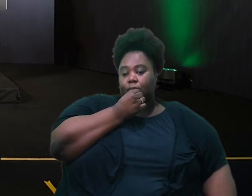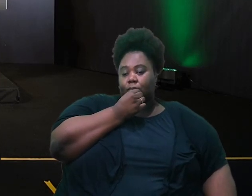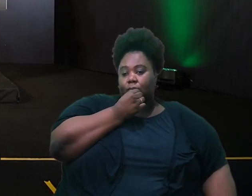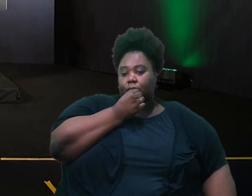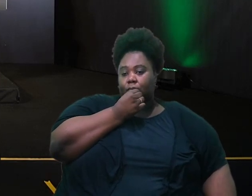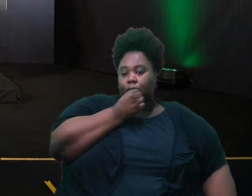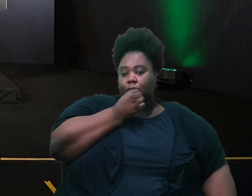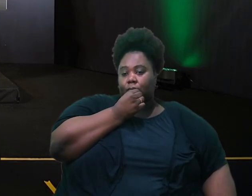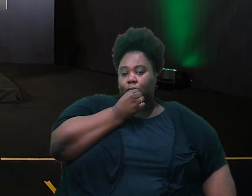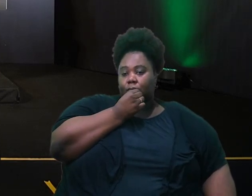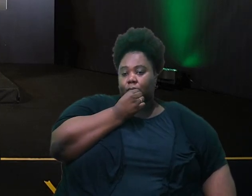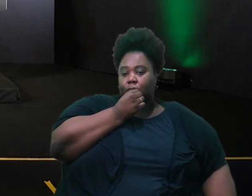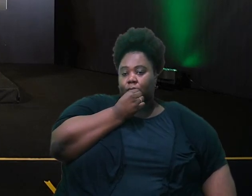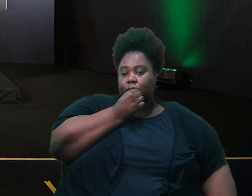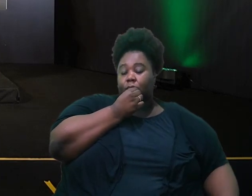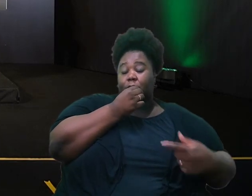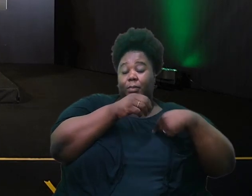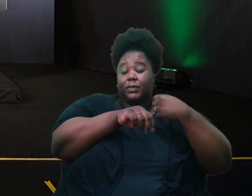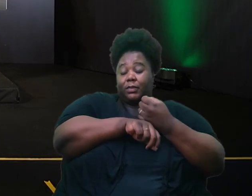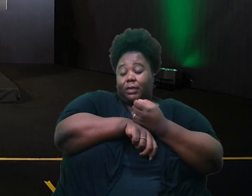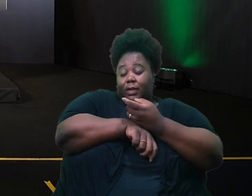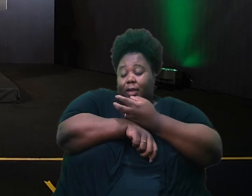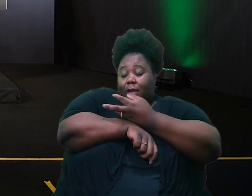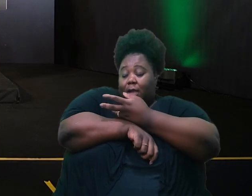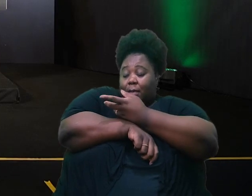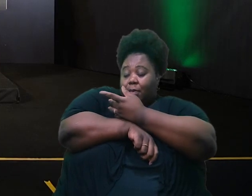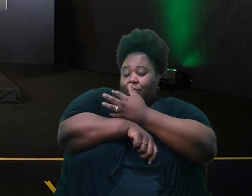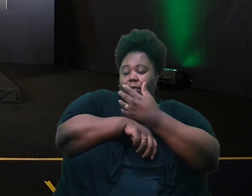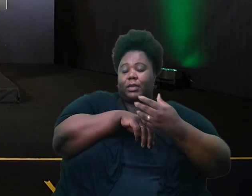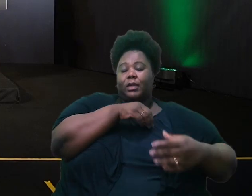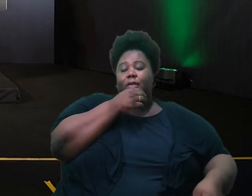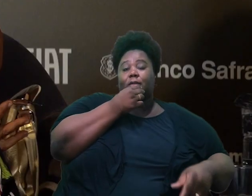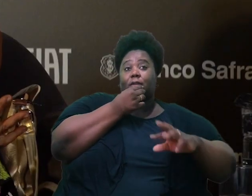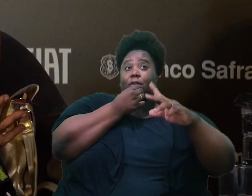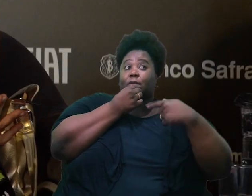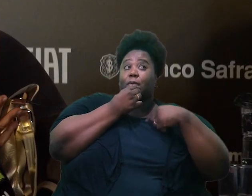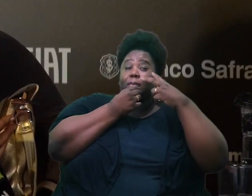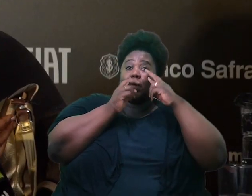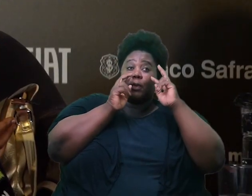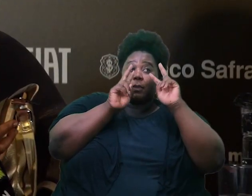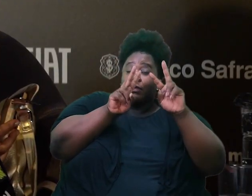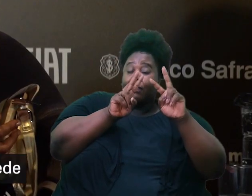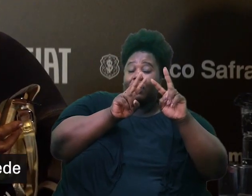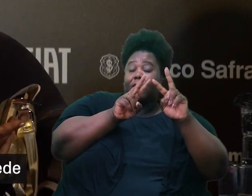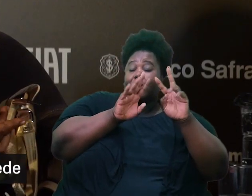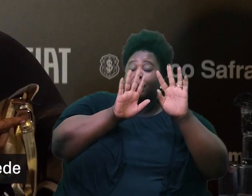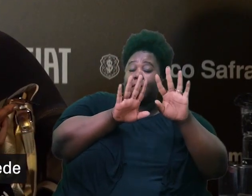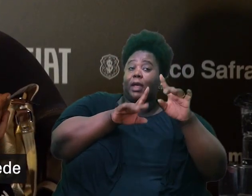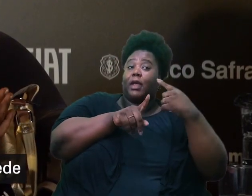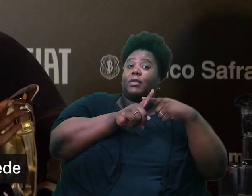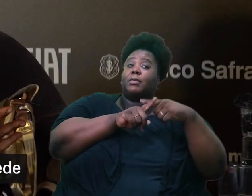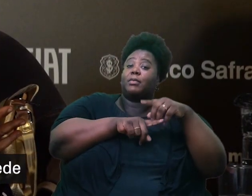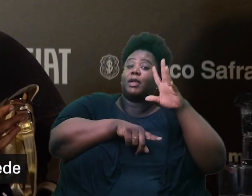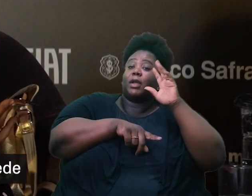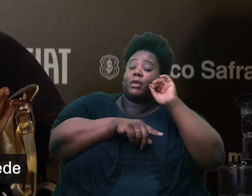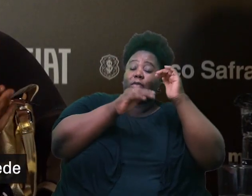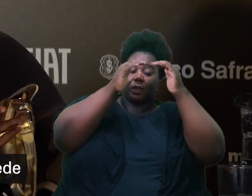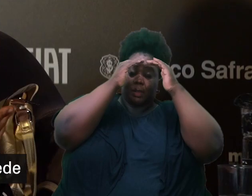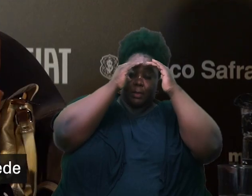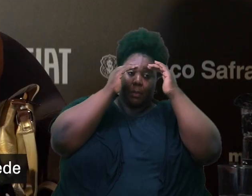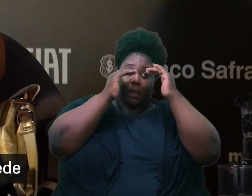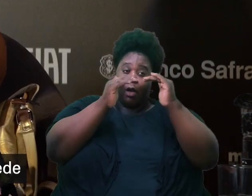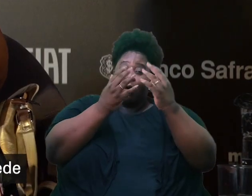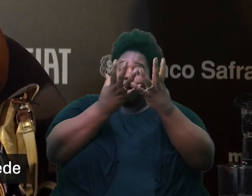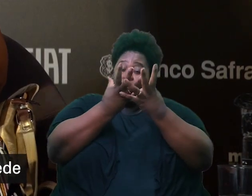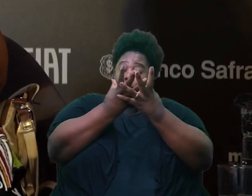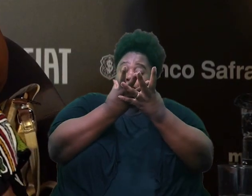E eu fiquei muito emocionada. Fiquei emocionada não por me ver na exposição. Eu acho que é uma honra que